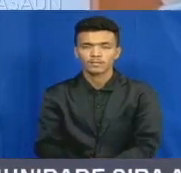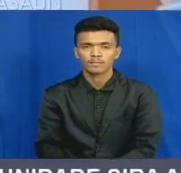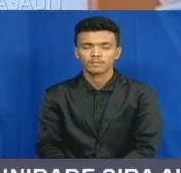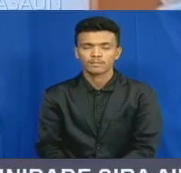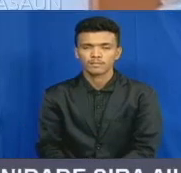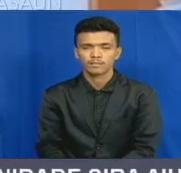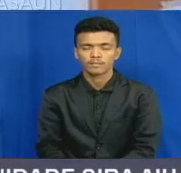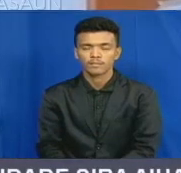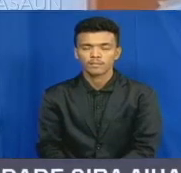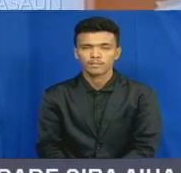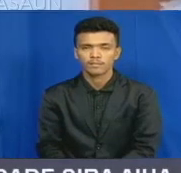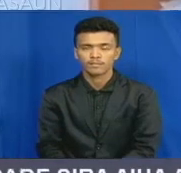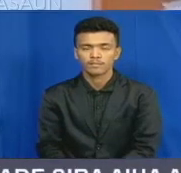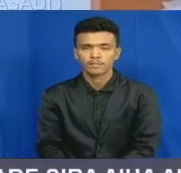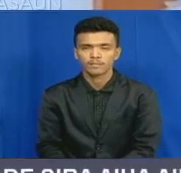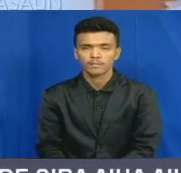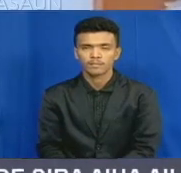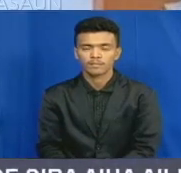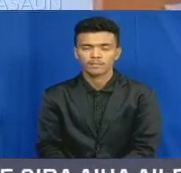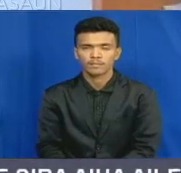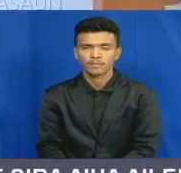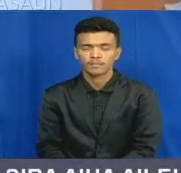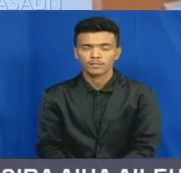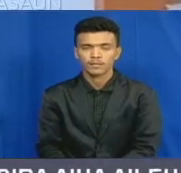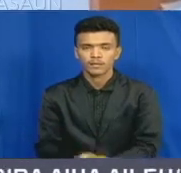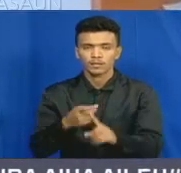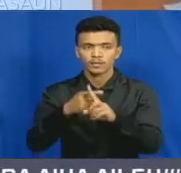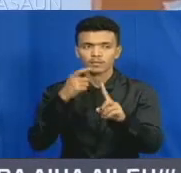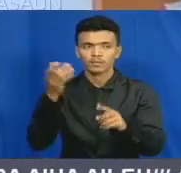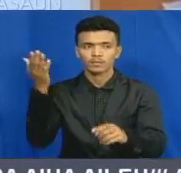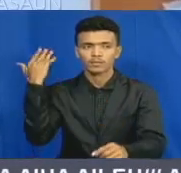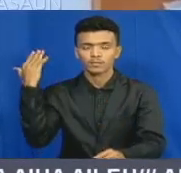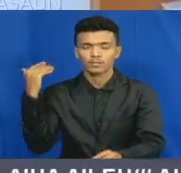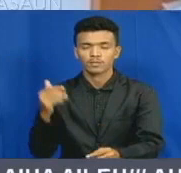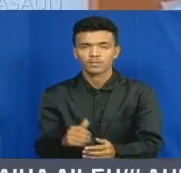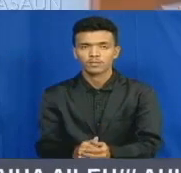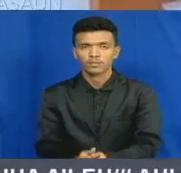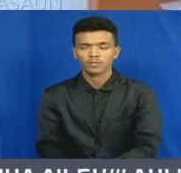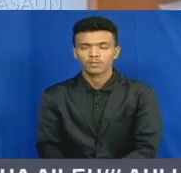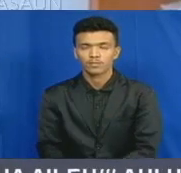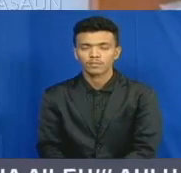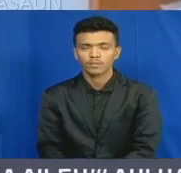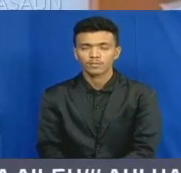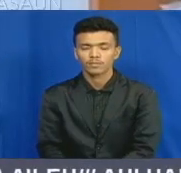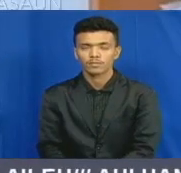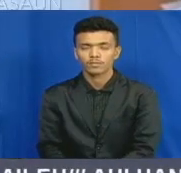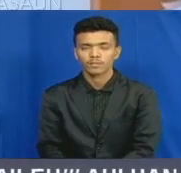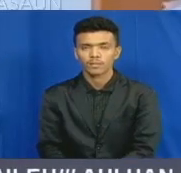entonces te lo los catalizarme uluqueras, uluqueras